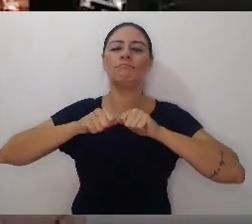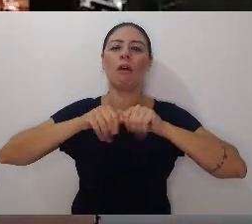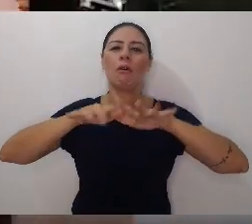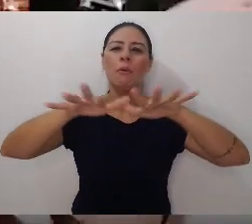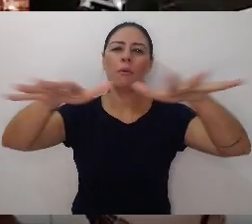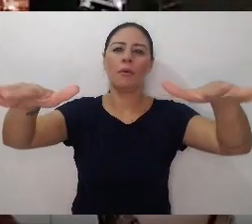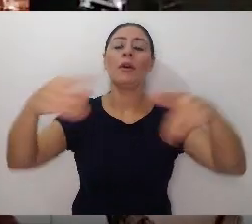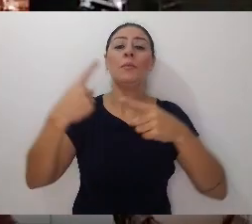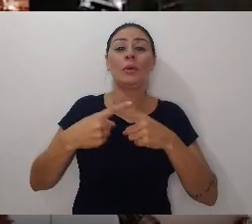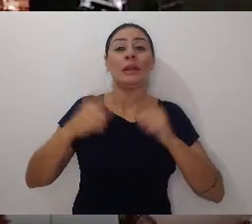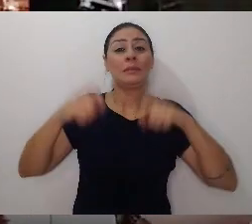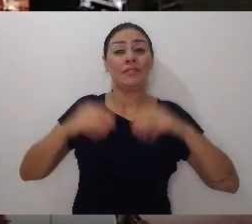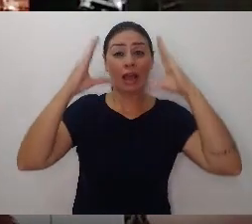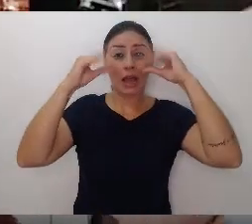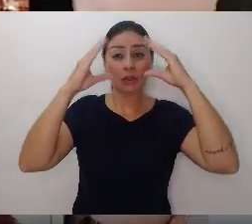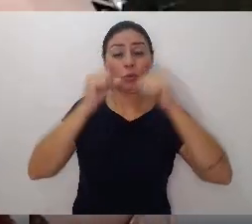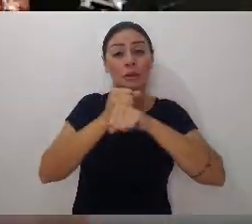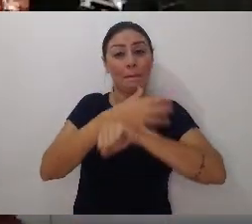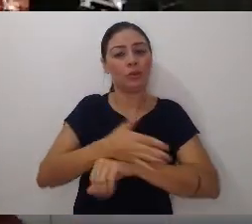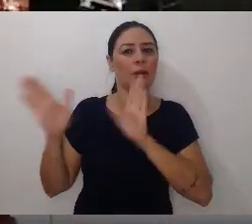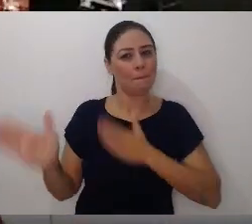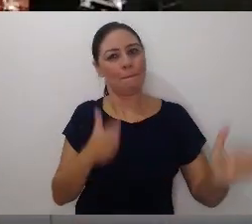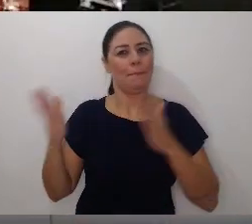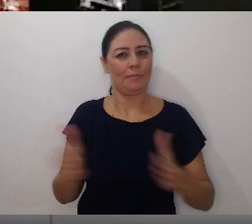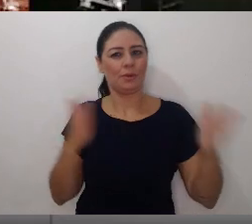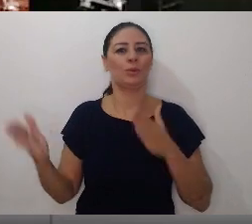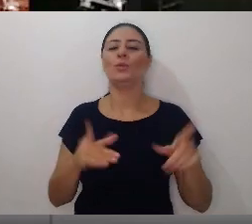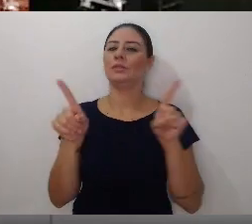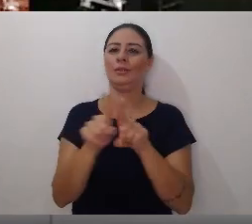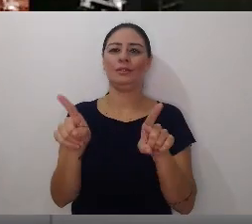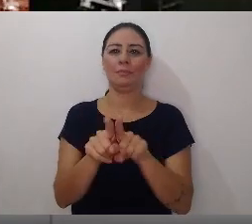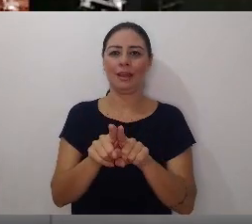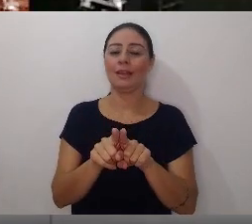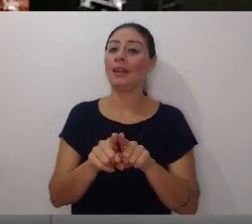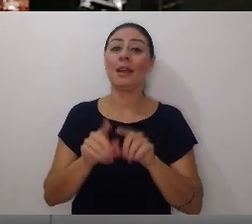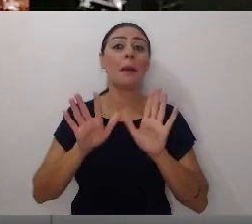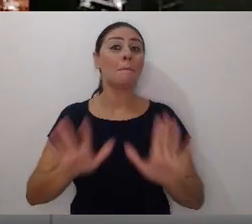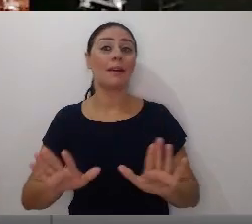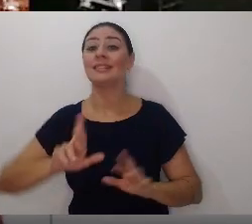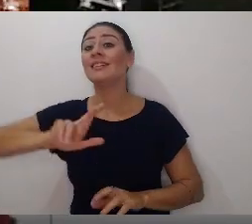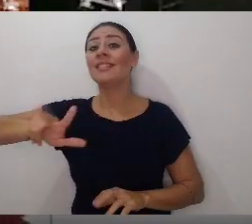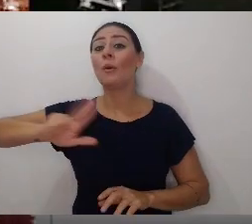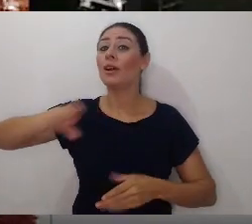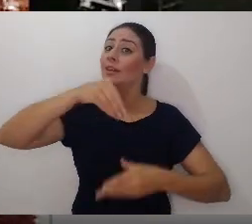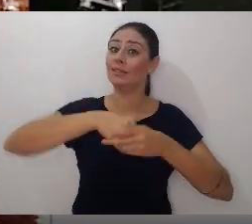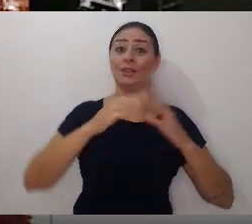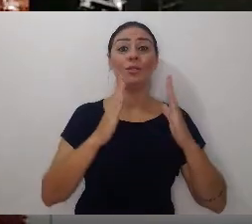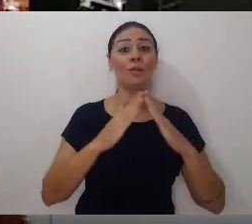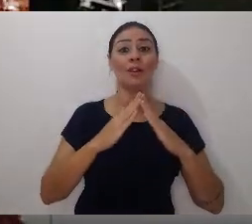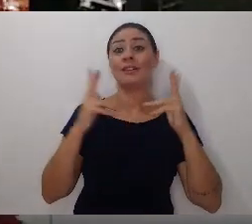para todos os cantos do planeta, porque precisava haver uma produção noturna nas fábricas. Mas isso